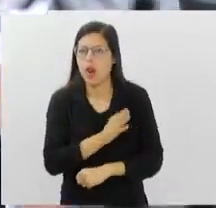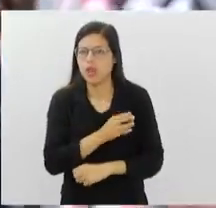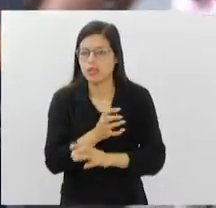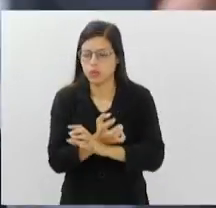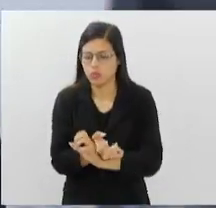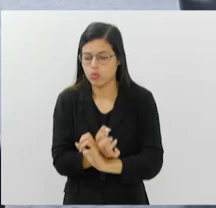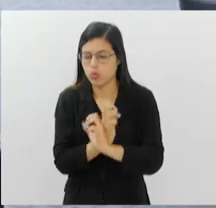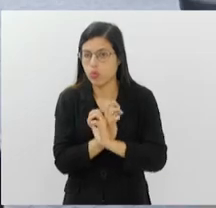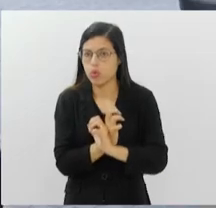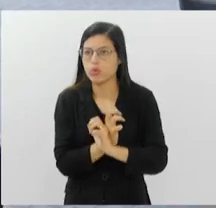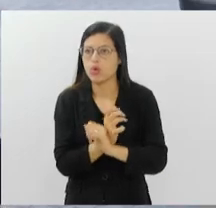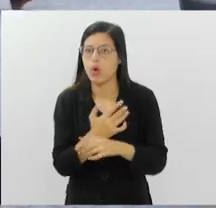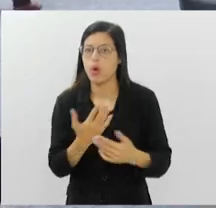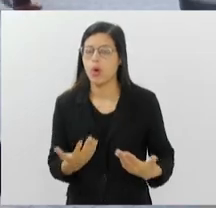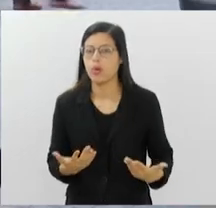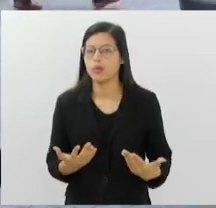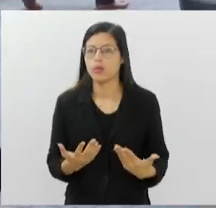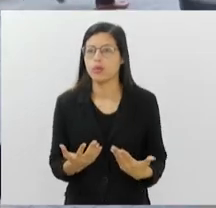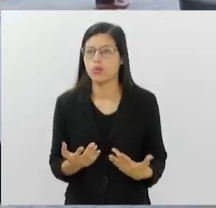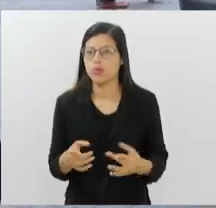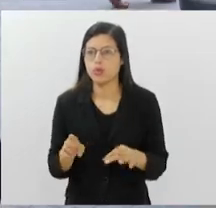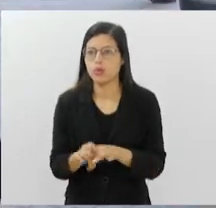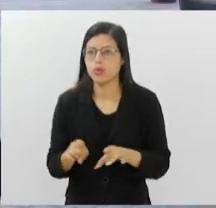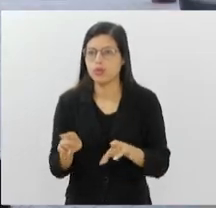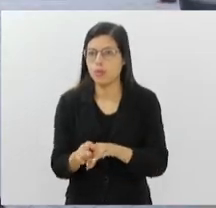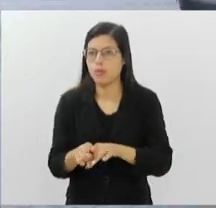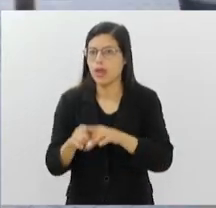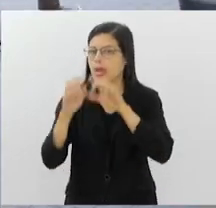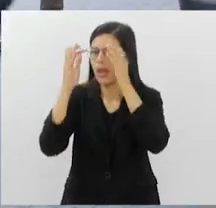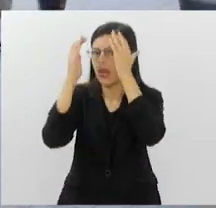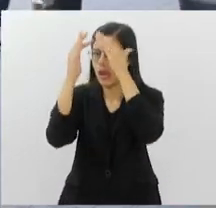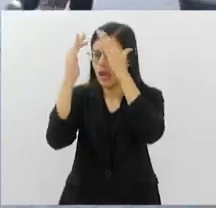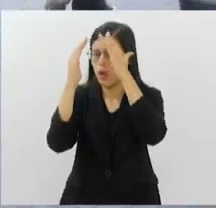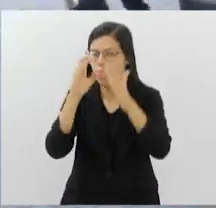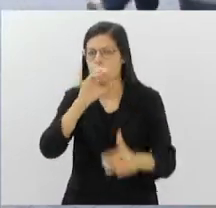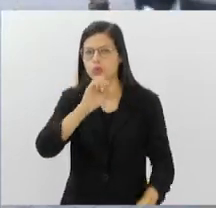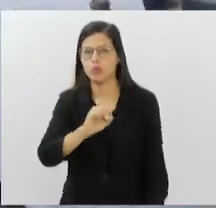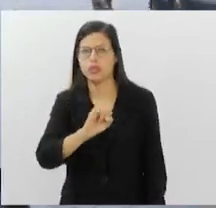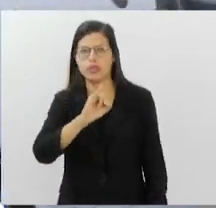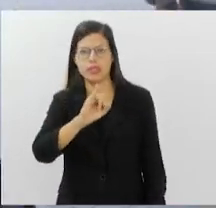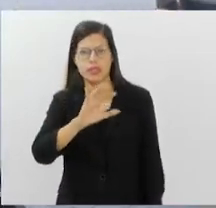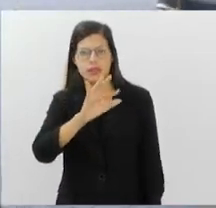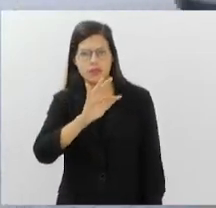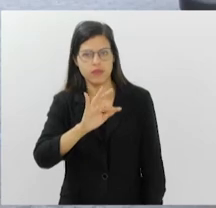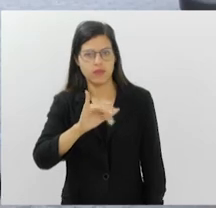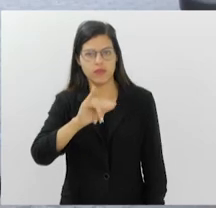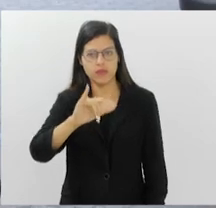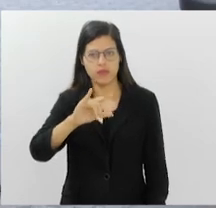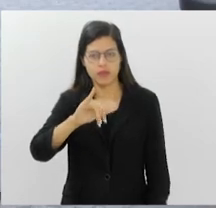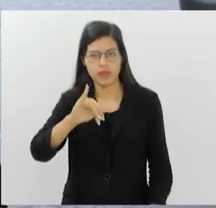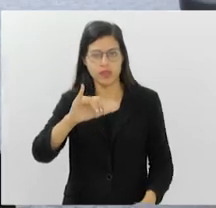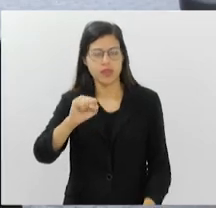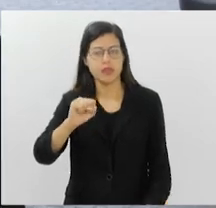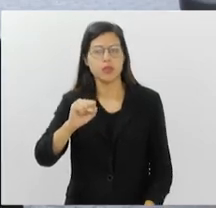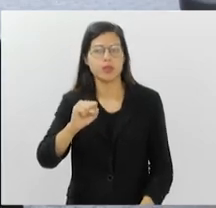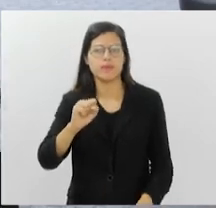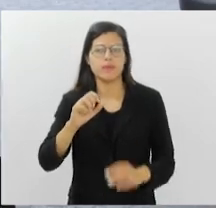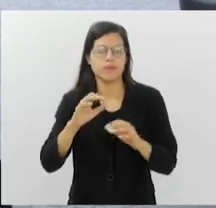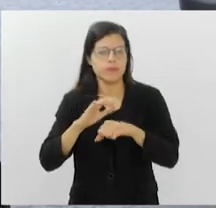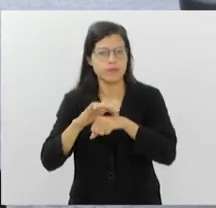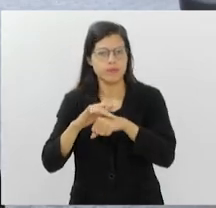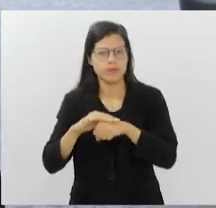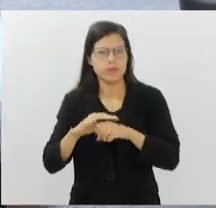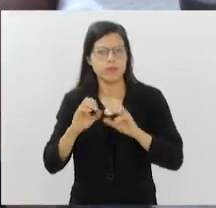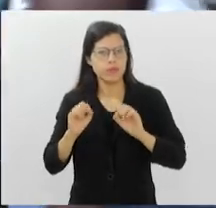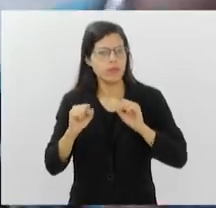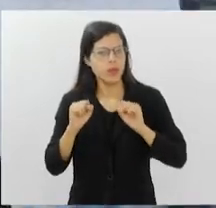a famosa neurosífilis, que é uma doença que pode acometer, pode